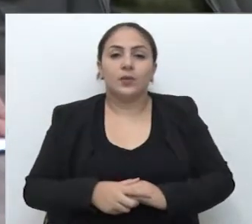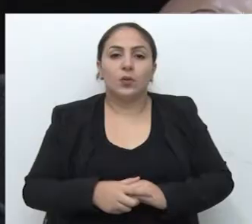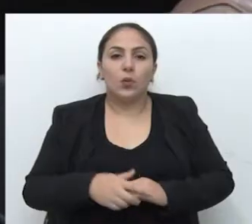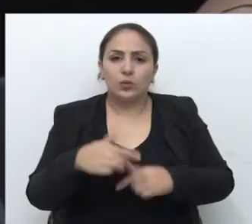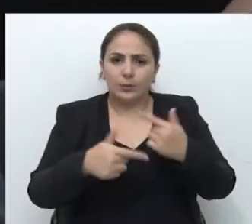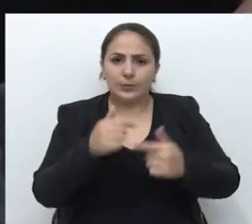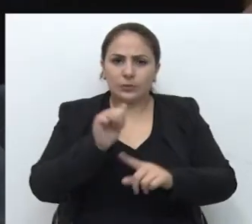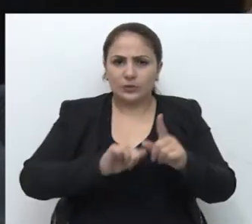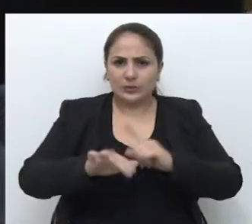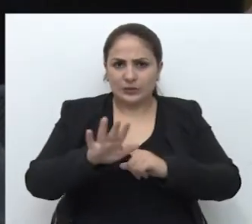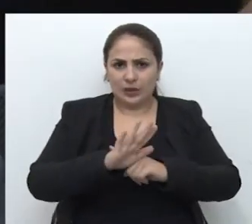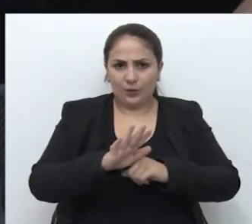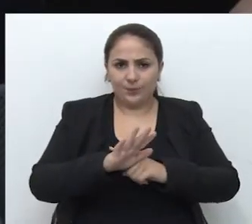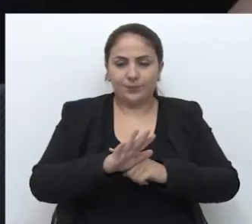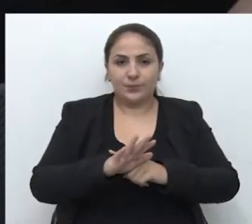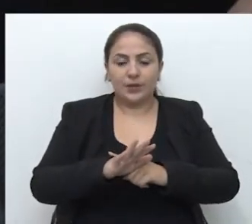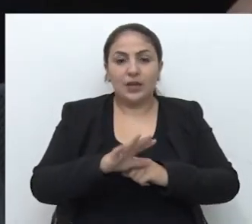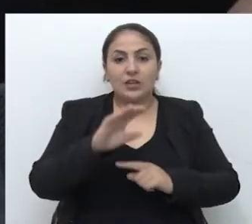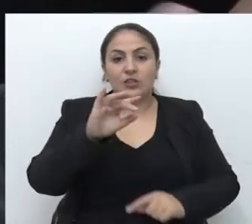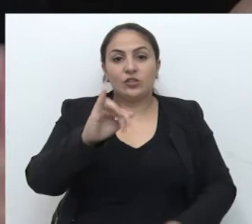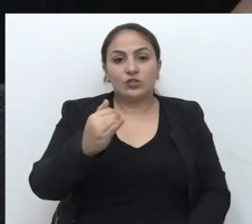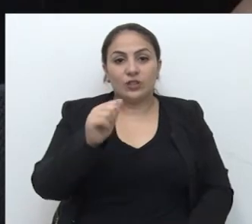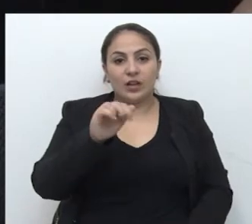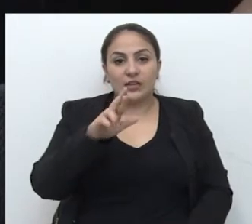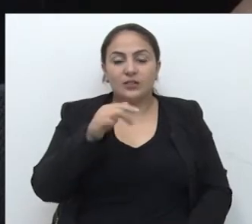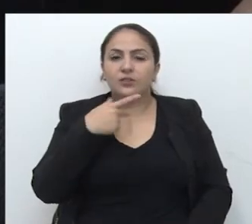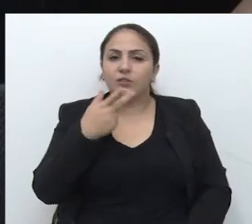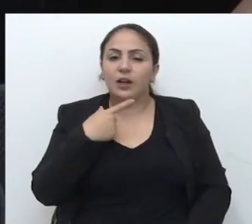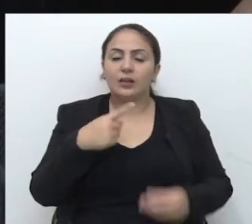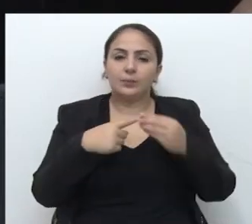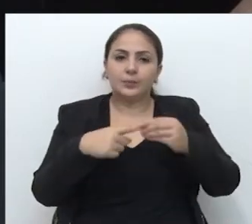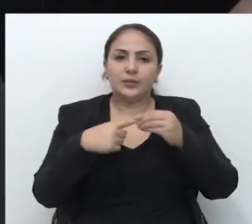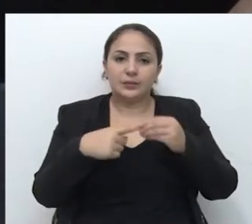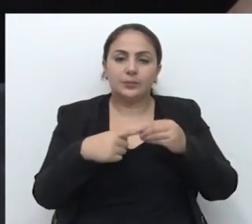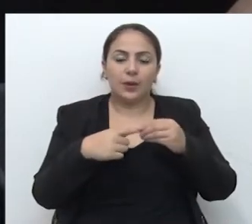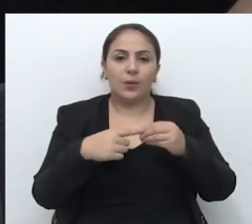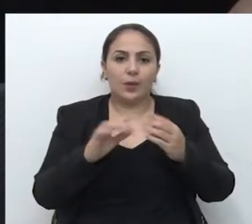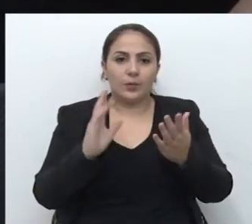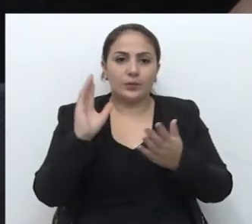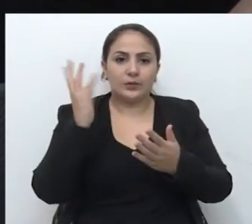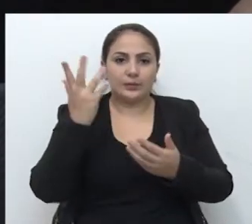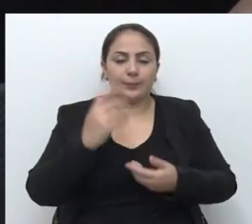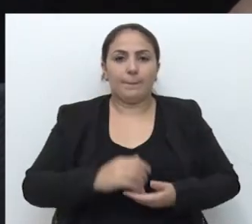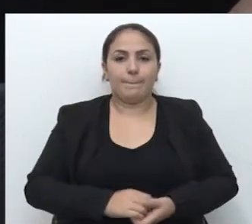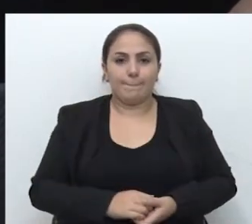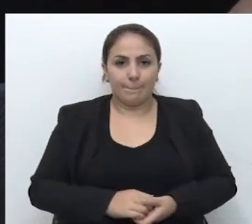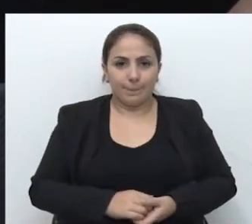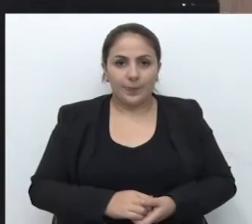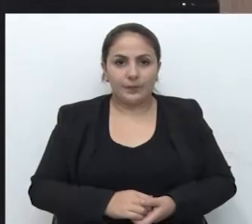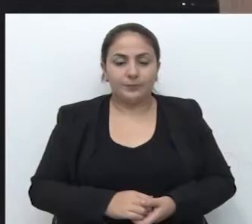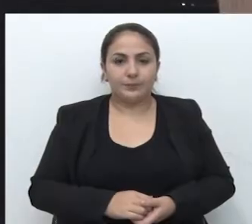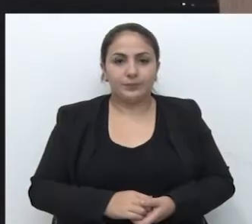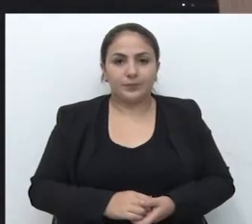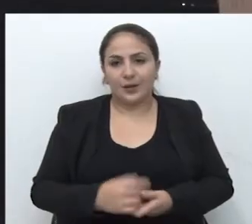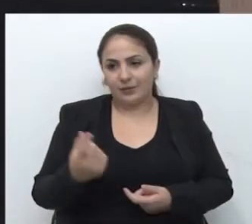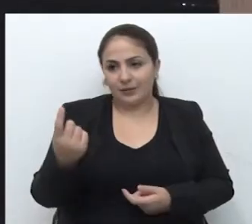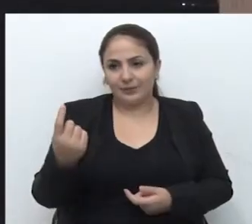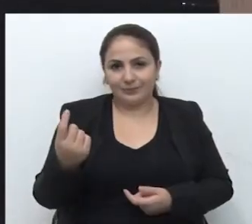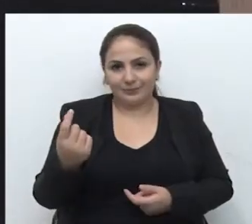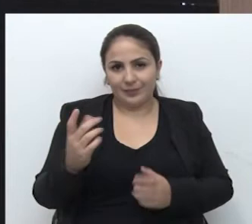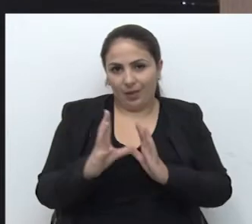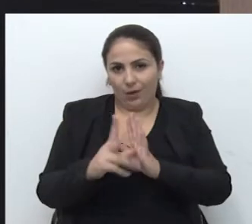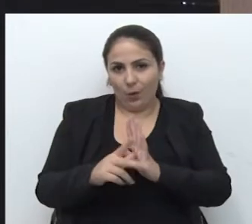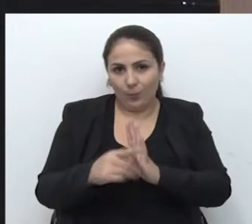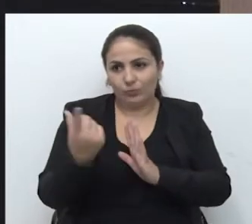casa. O assistente social Jair Lames conta quais são as principais situações. O abuso econômico